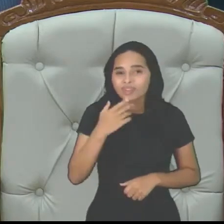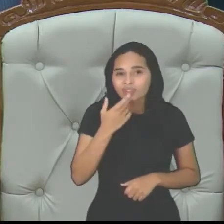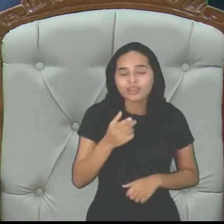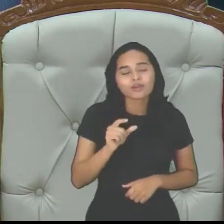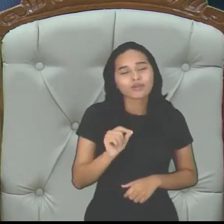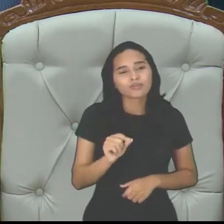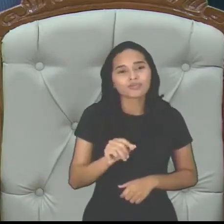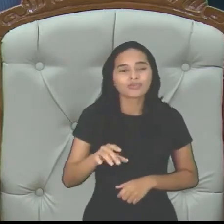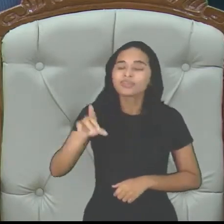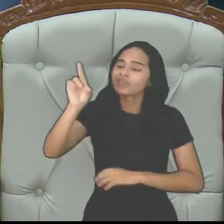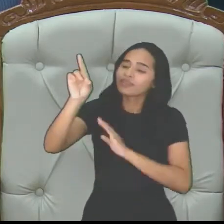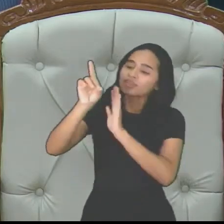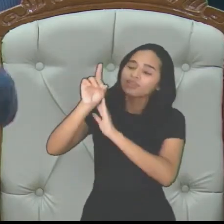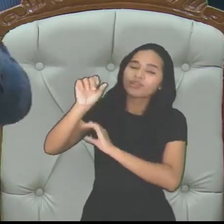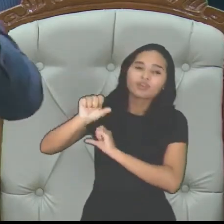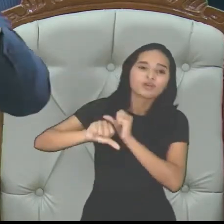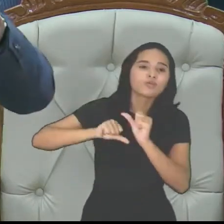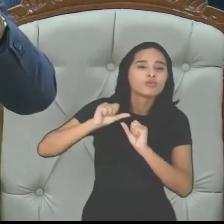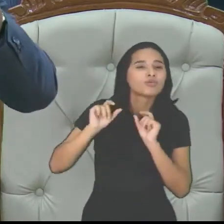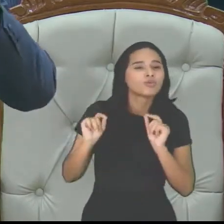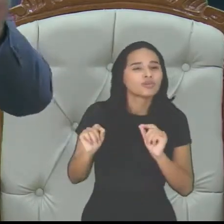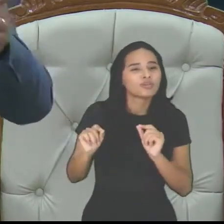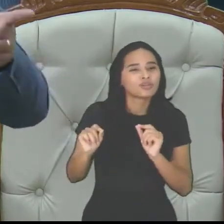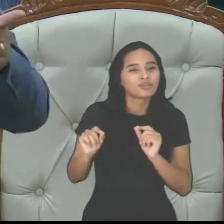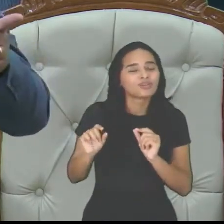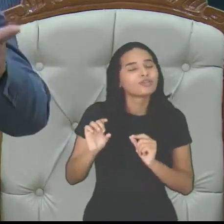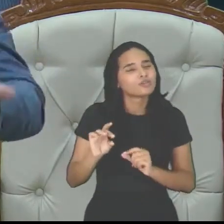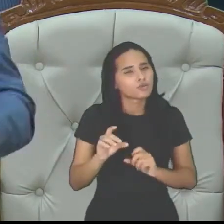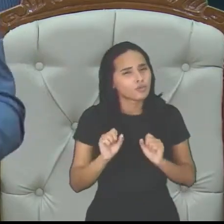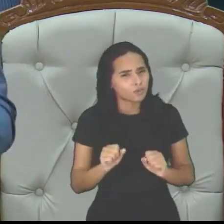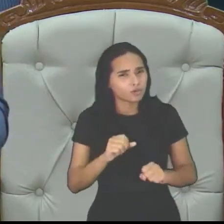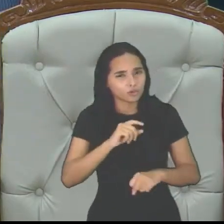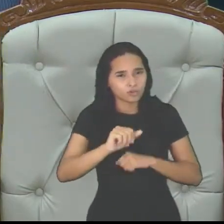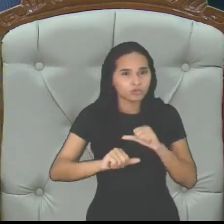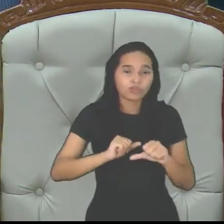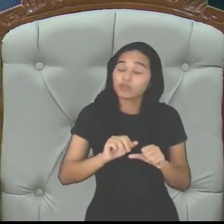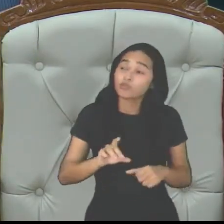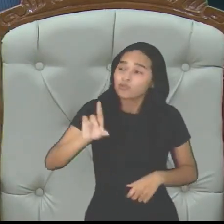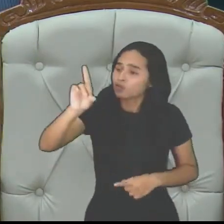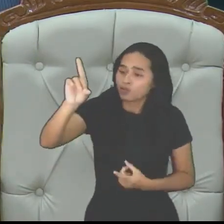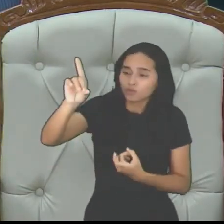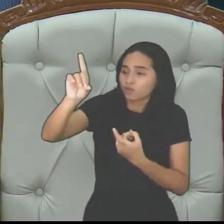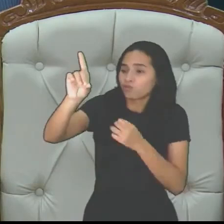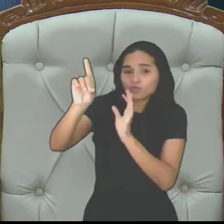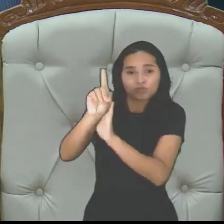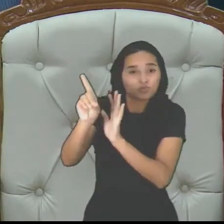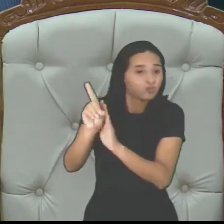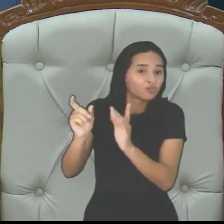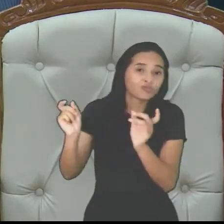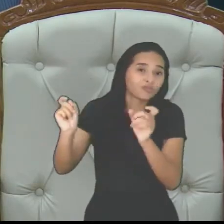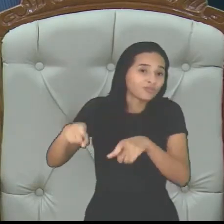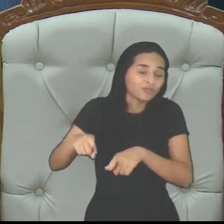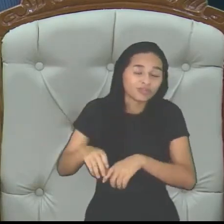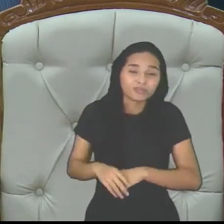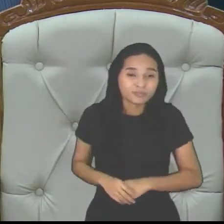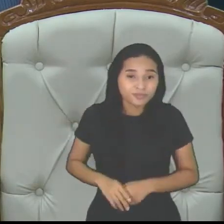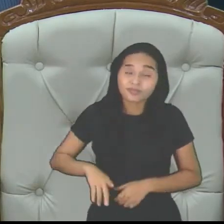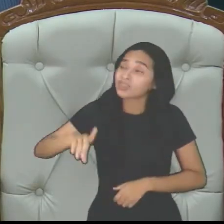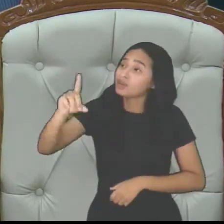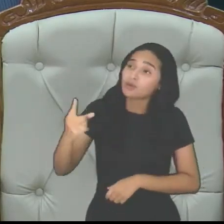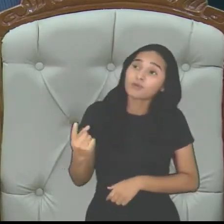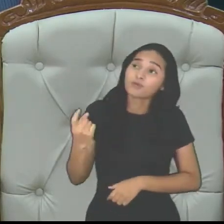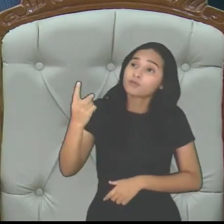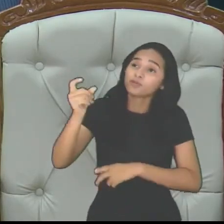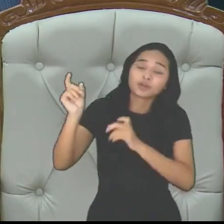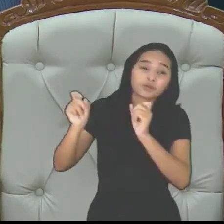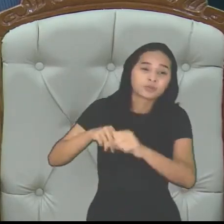quê? Ó, irmão, só pode mudar o tempo dele, somente ele, irmãos. Então só Deus muda